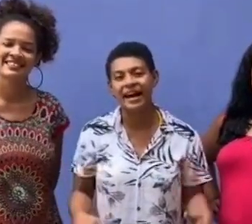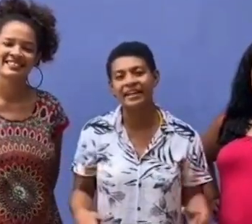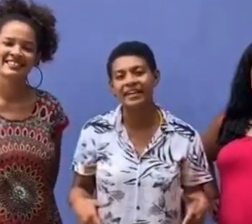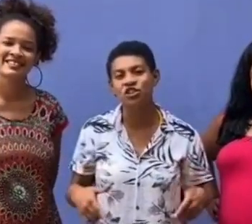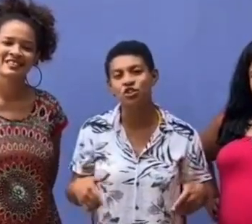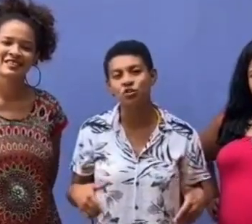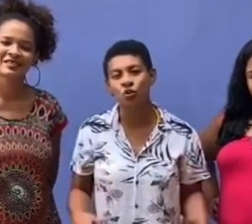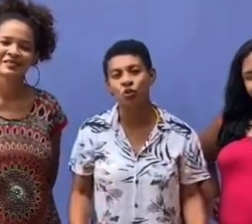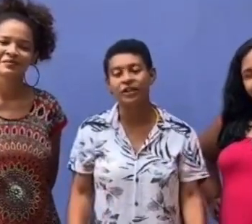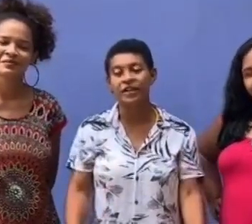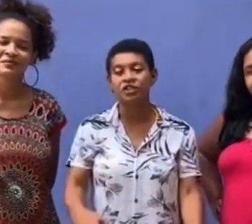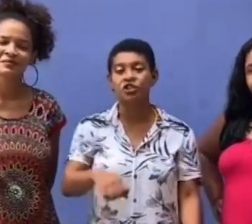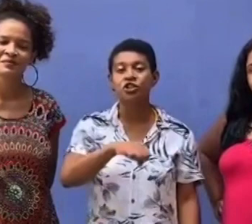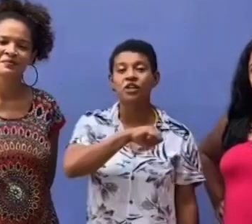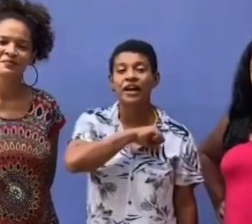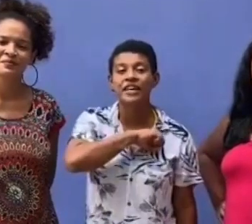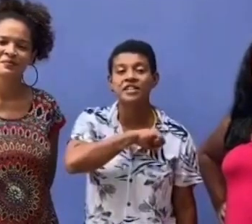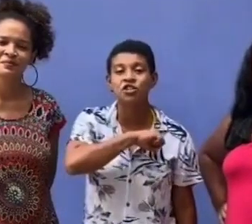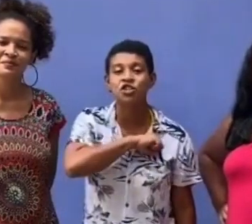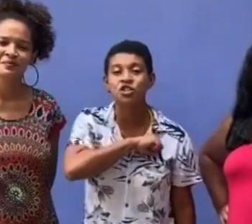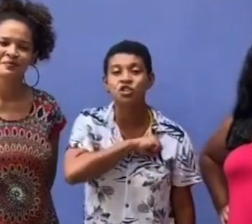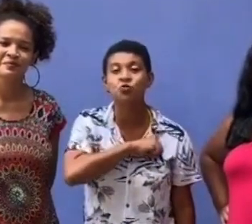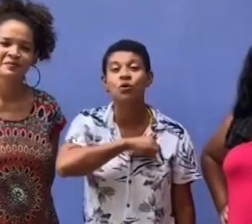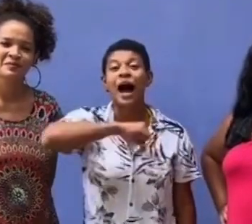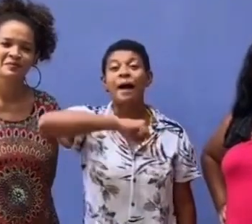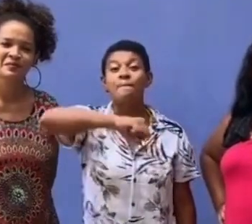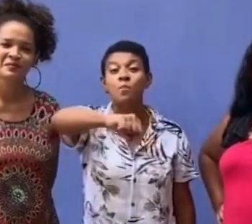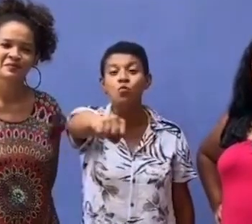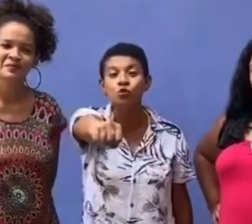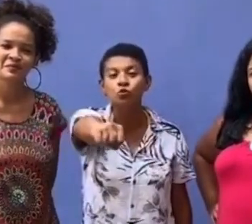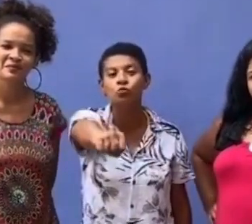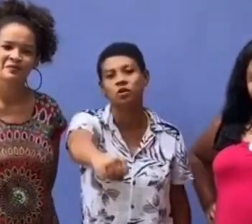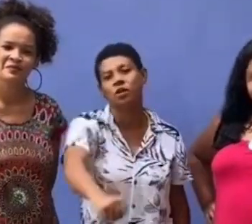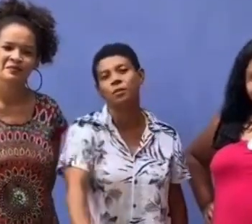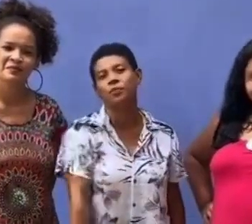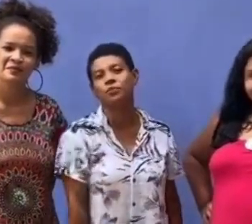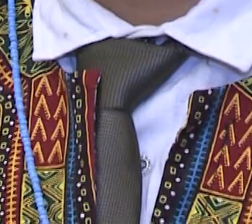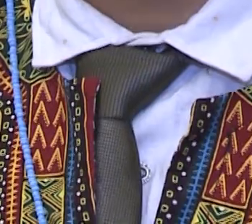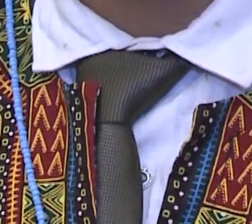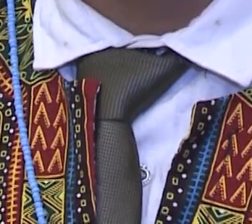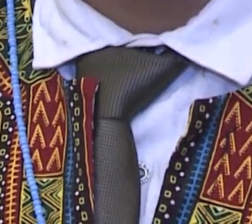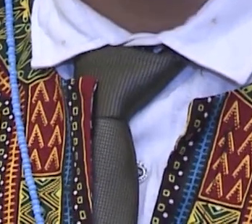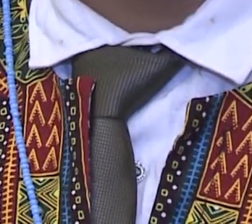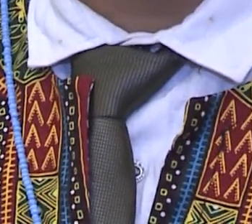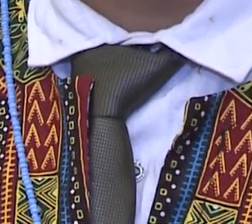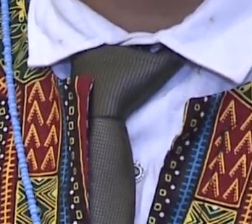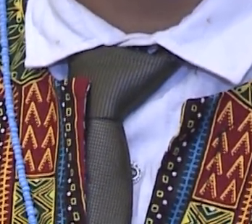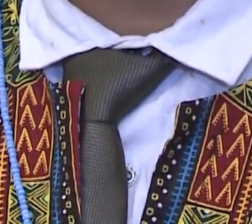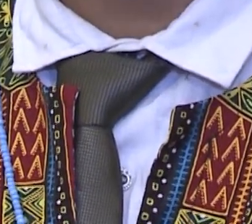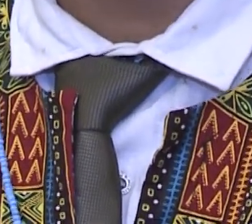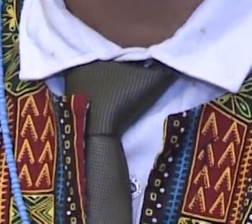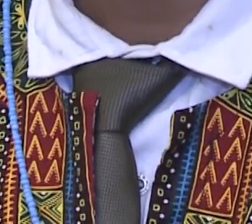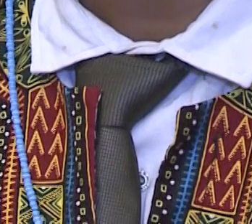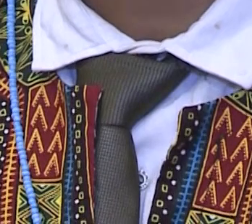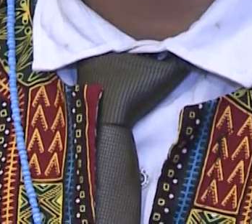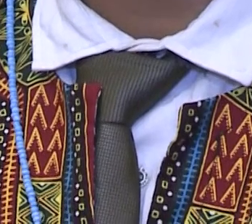de responsabilidades só multiplicou as possibilidades. Eu me somo a essa